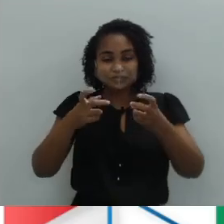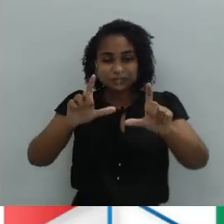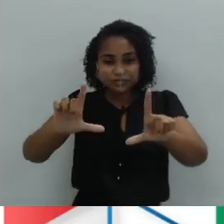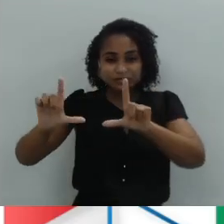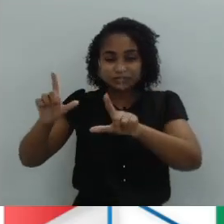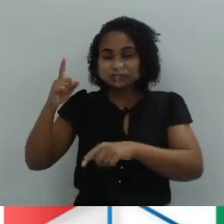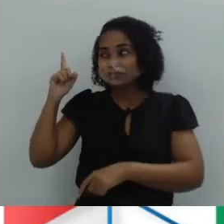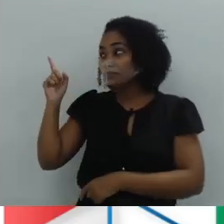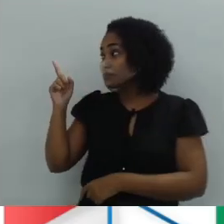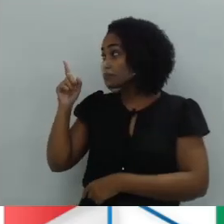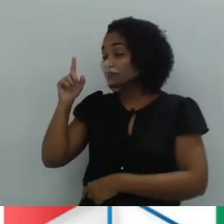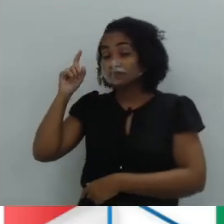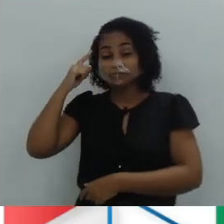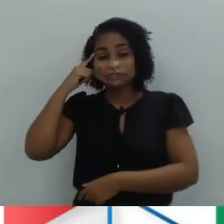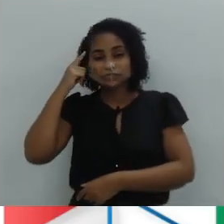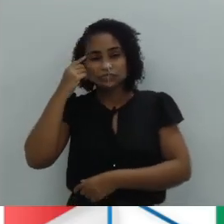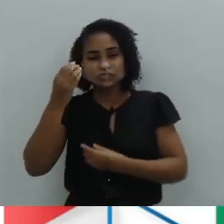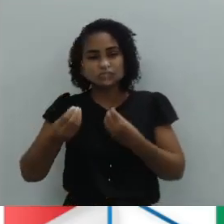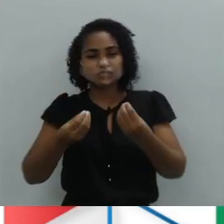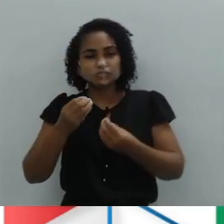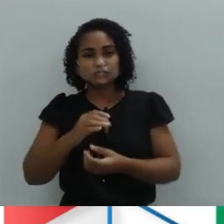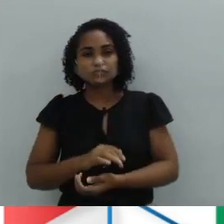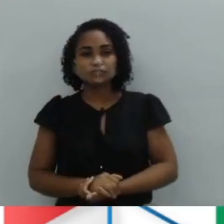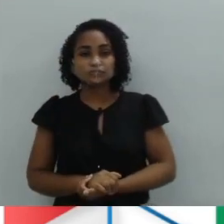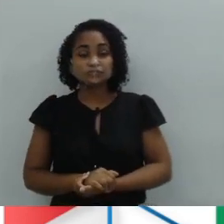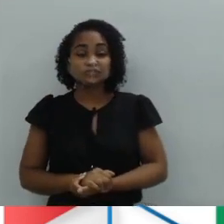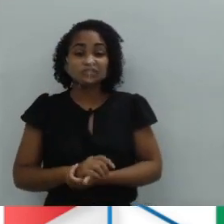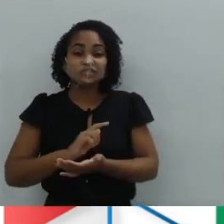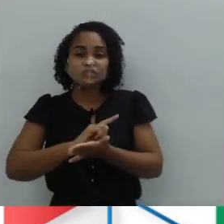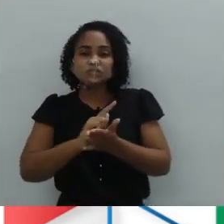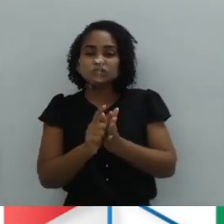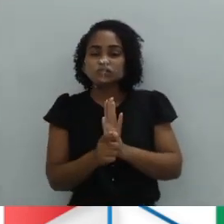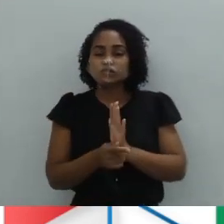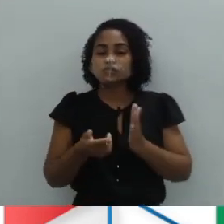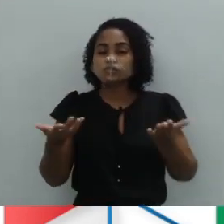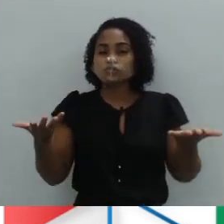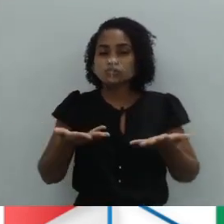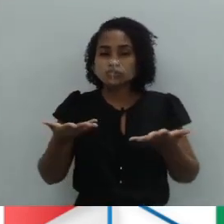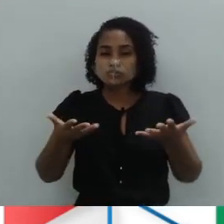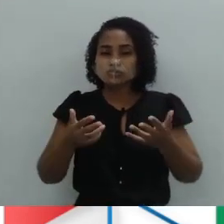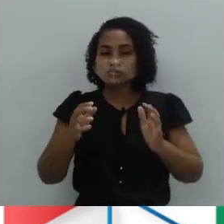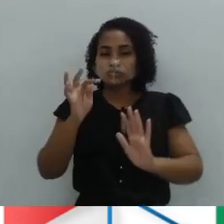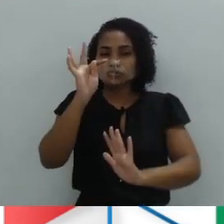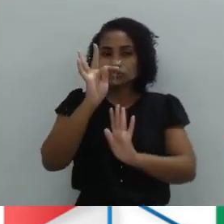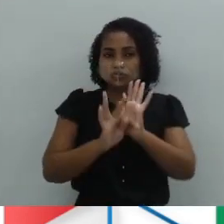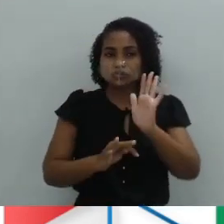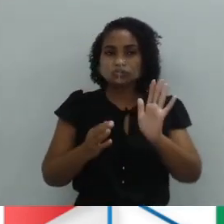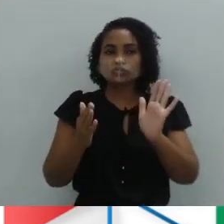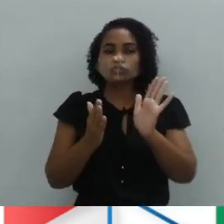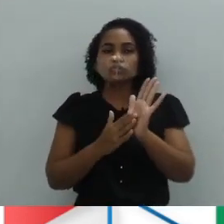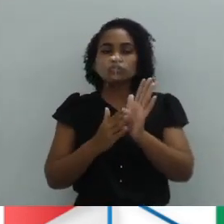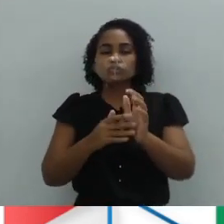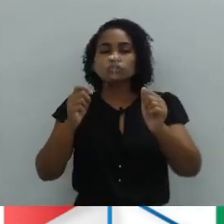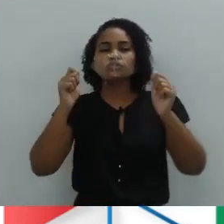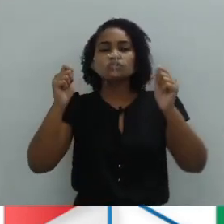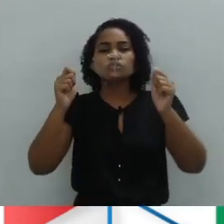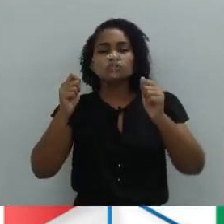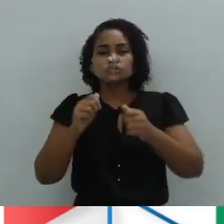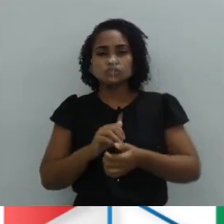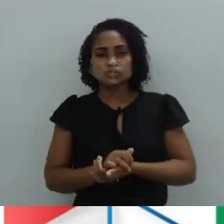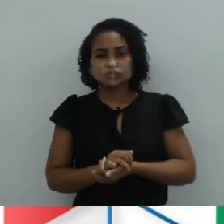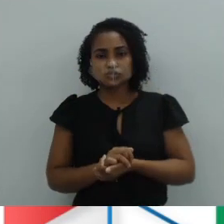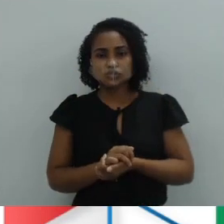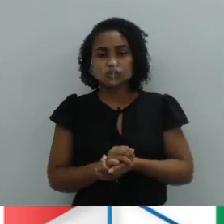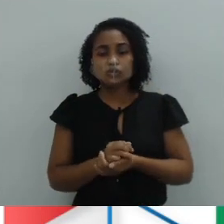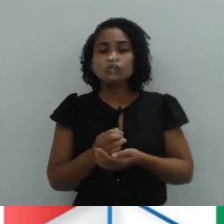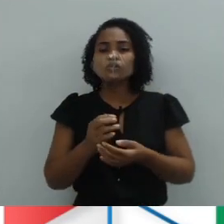nisso direitinho? O gênero de hoje, a gente vai trabalhar com textos propositivos reivindicatórios. Como